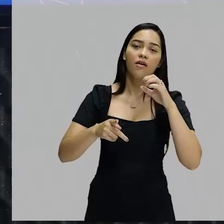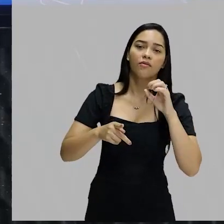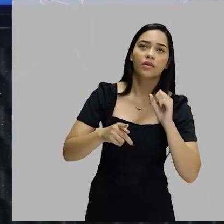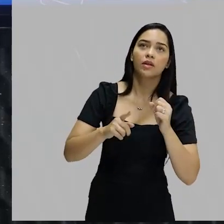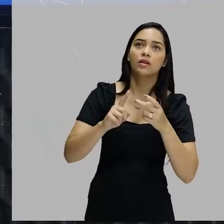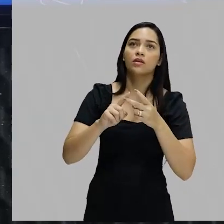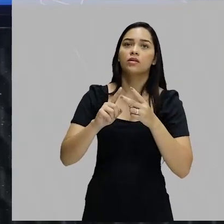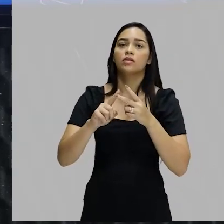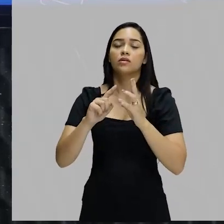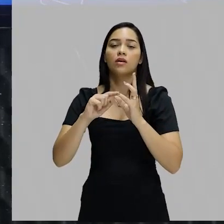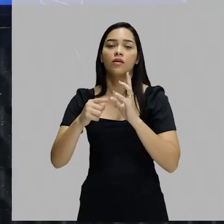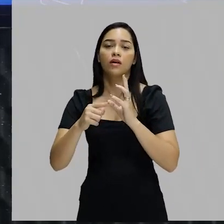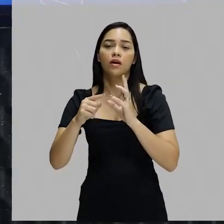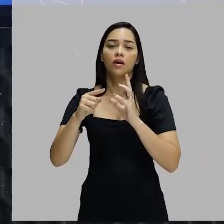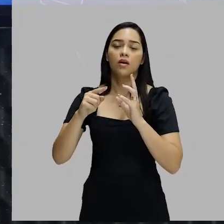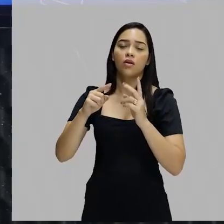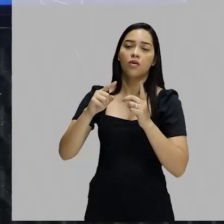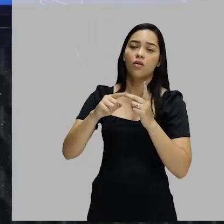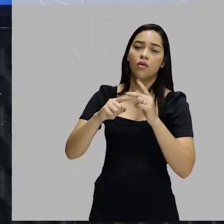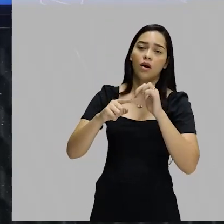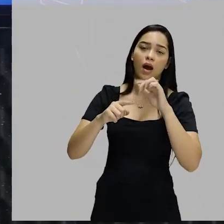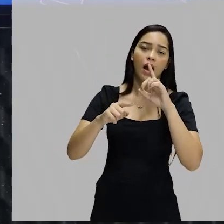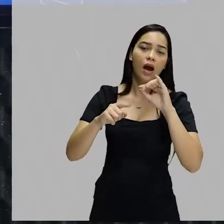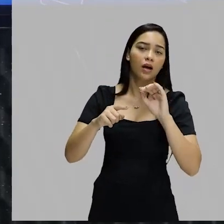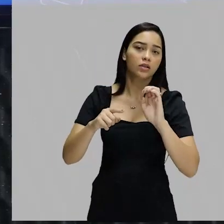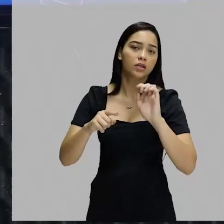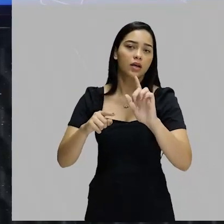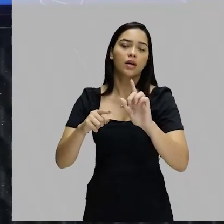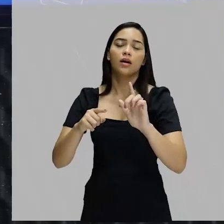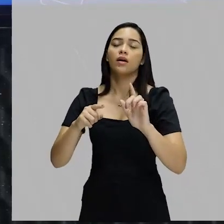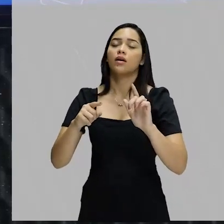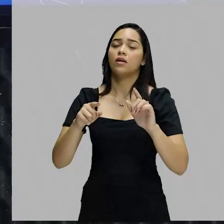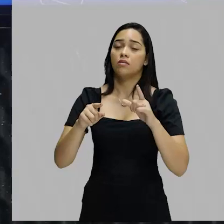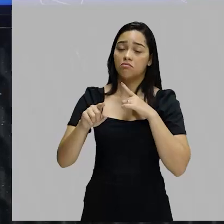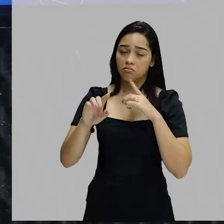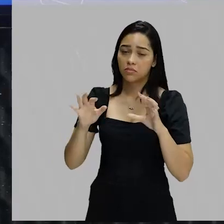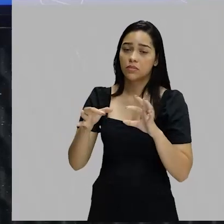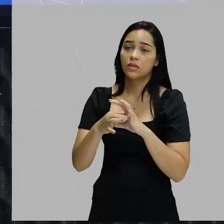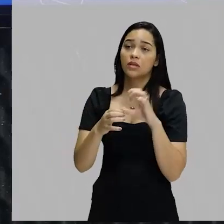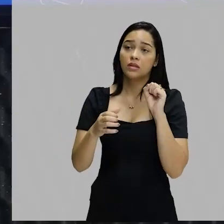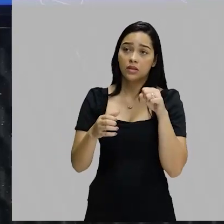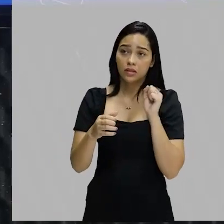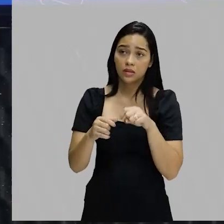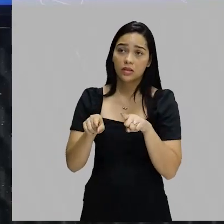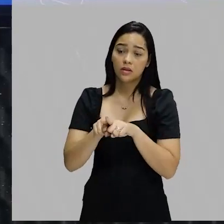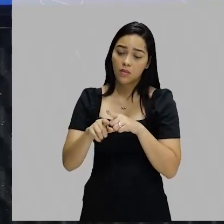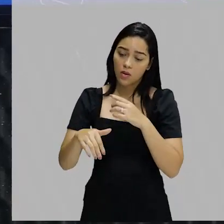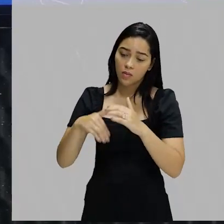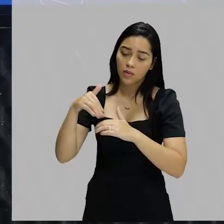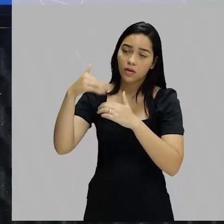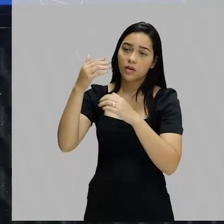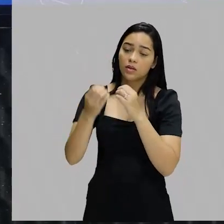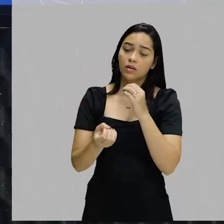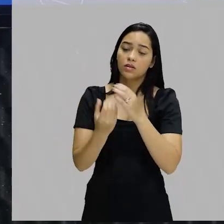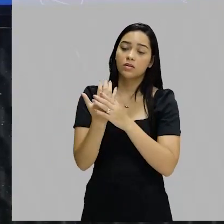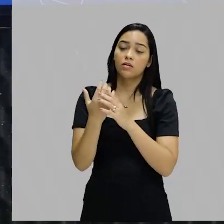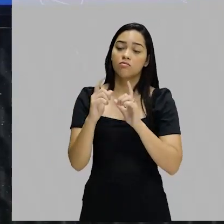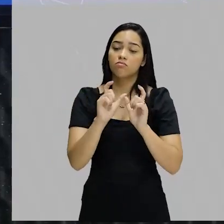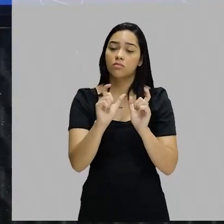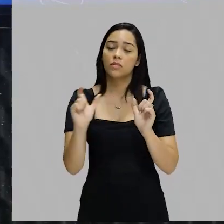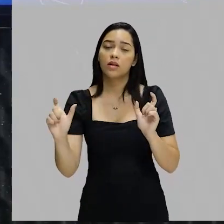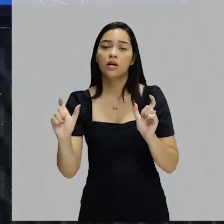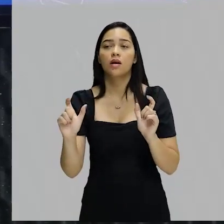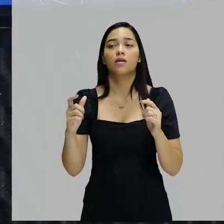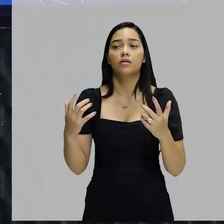da vogal temática, radical, vogal e consoante de ligação, assim como também o processo de formação das palavras.